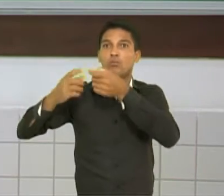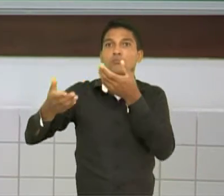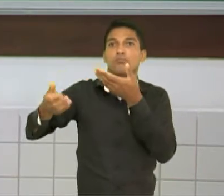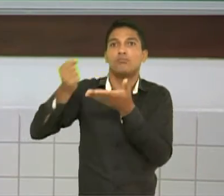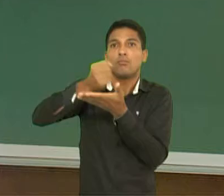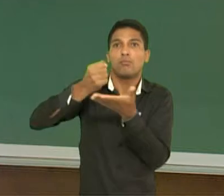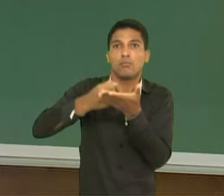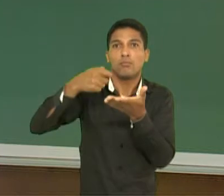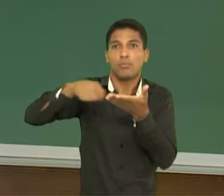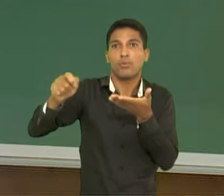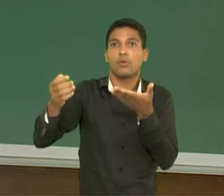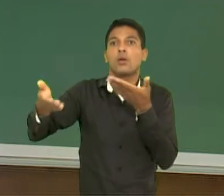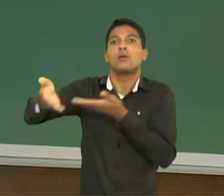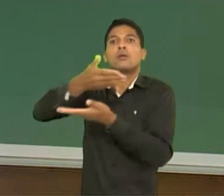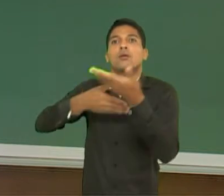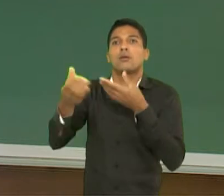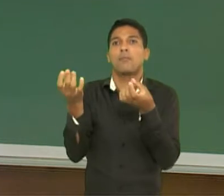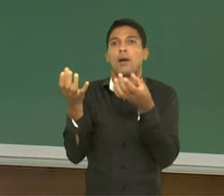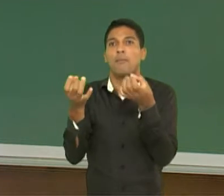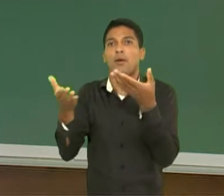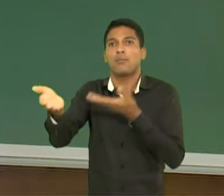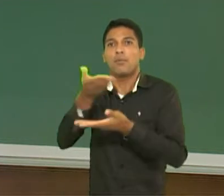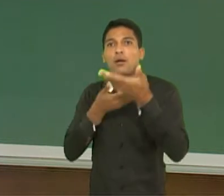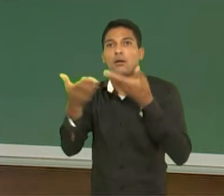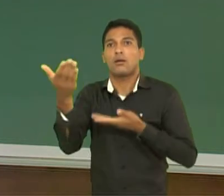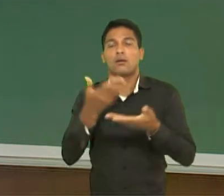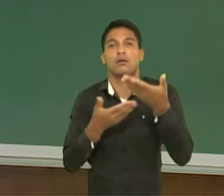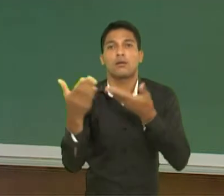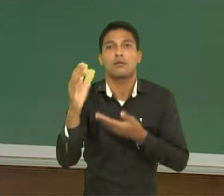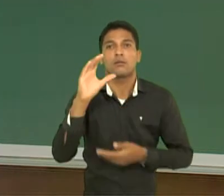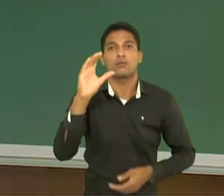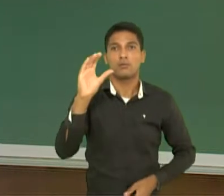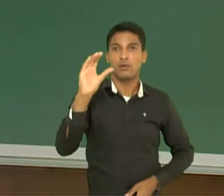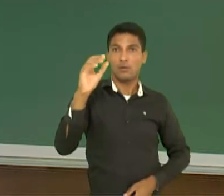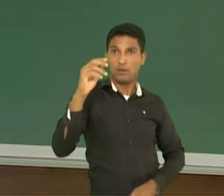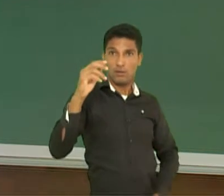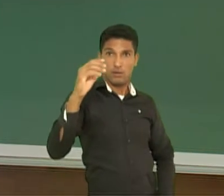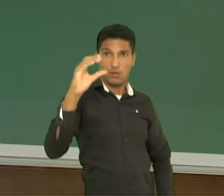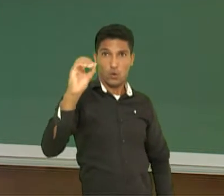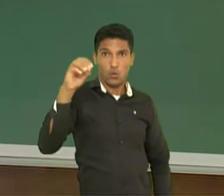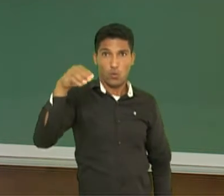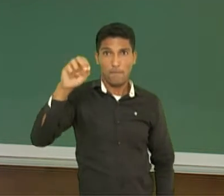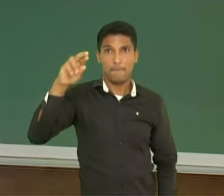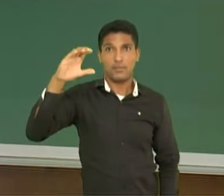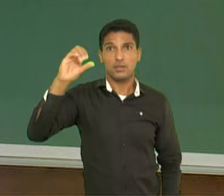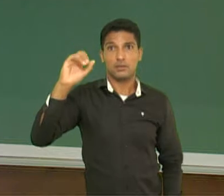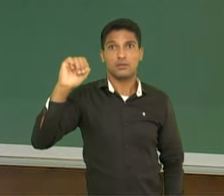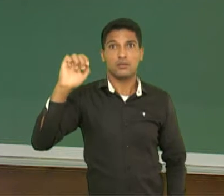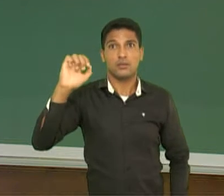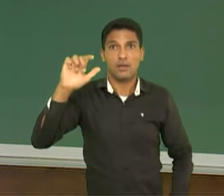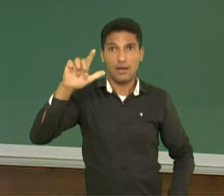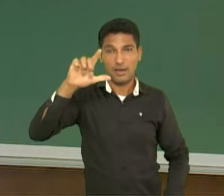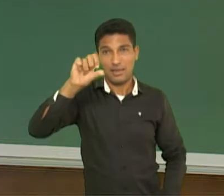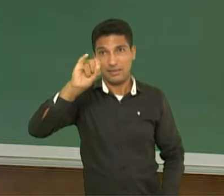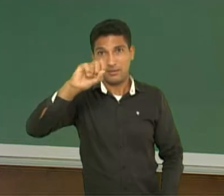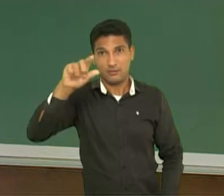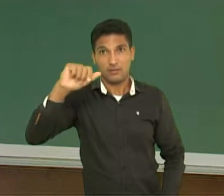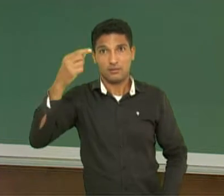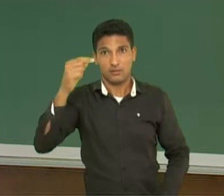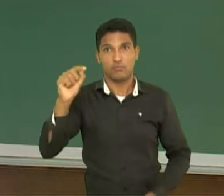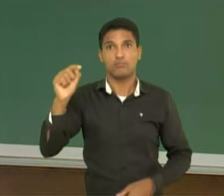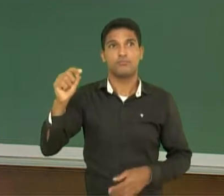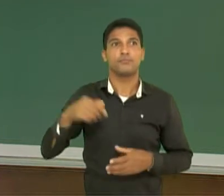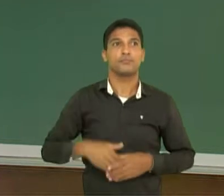Ainda, isso tudo leva a uma globalização da produção, ou seja, separação